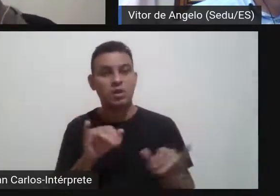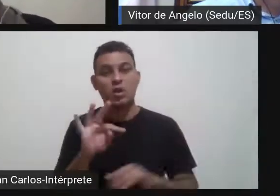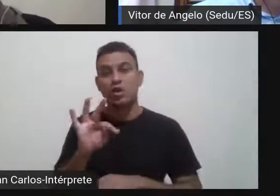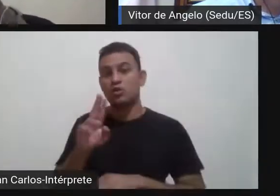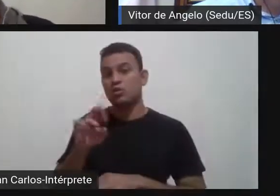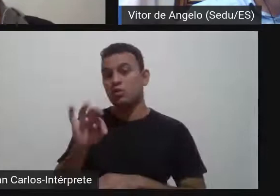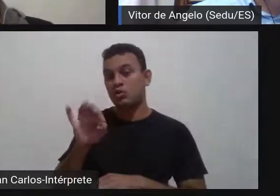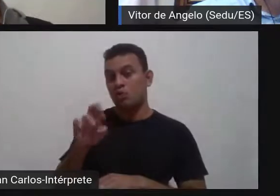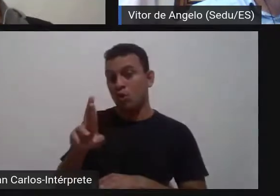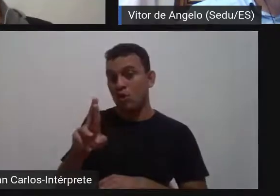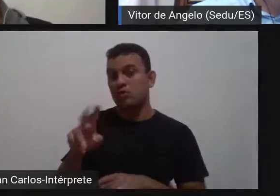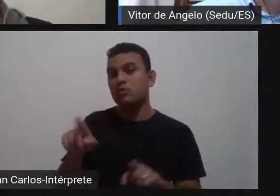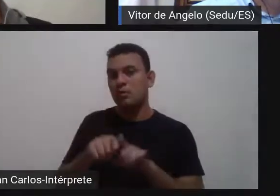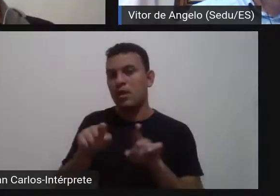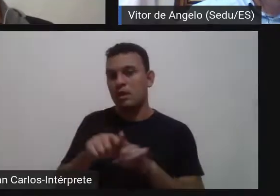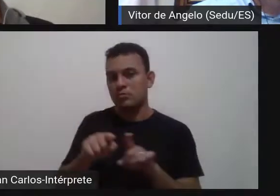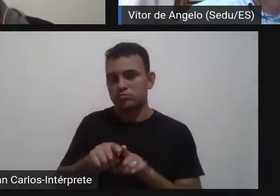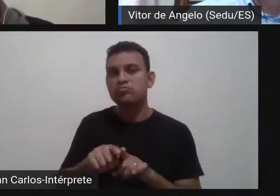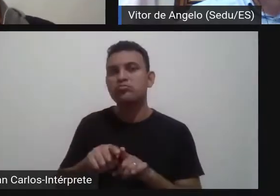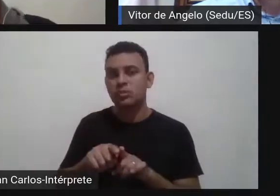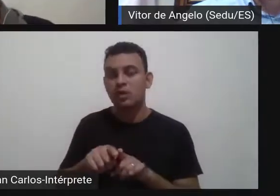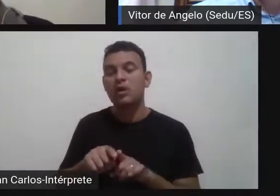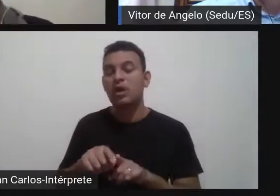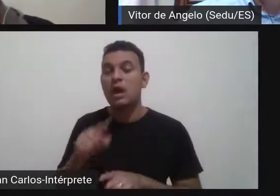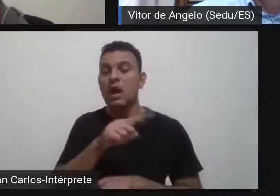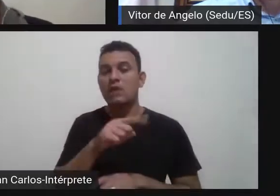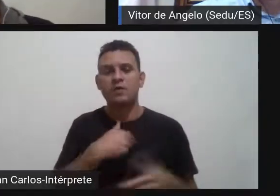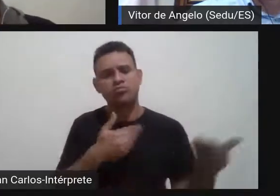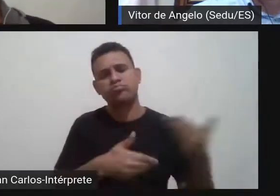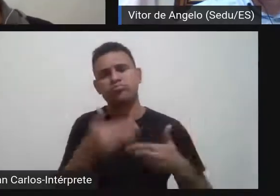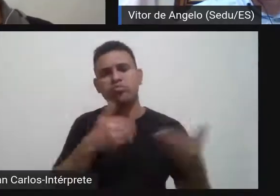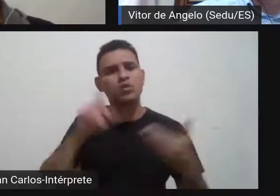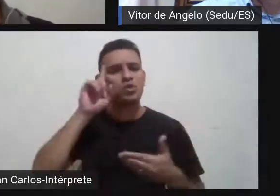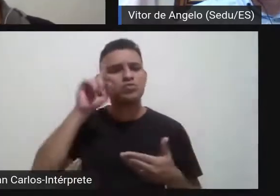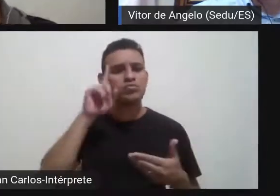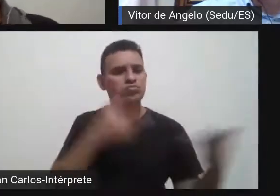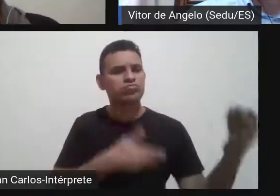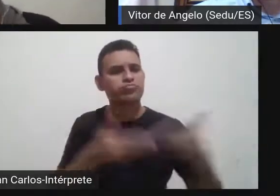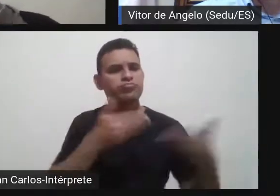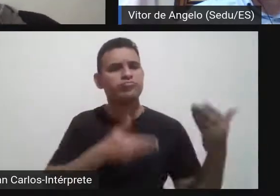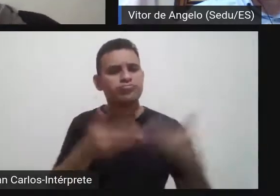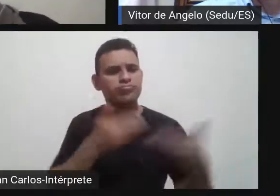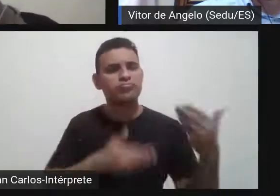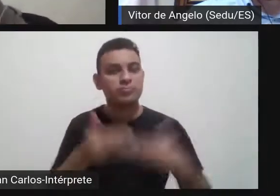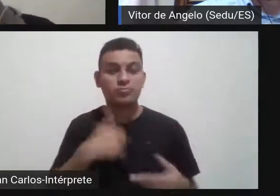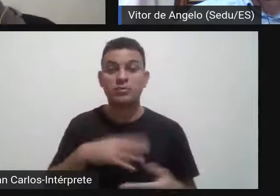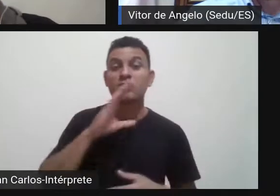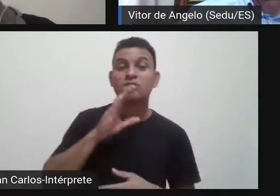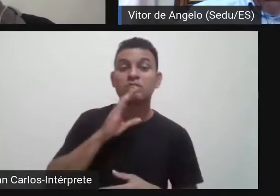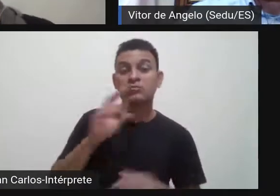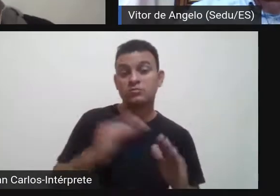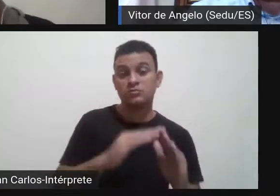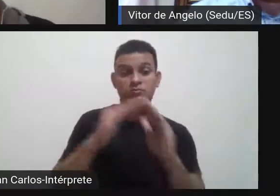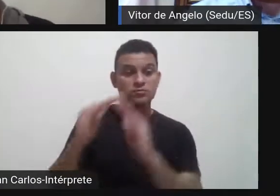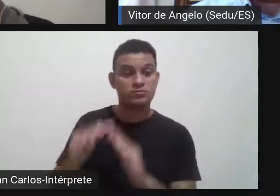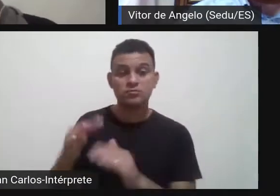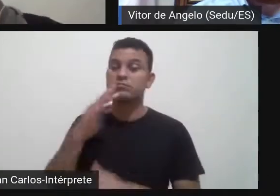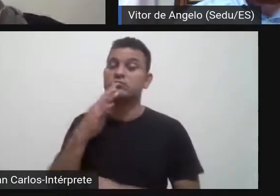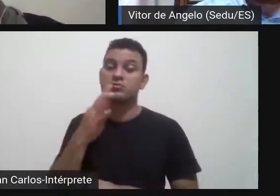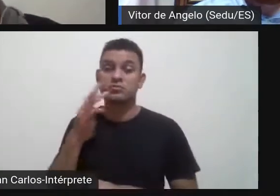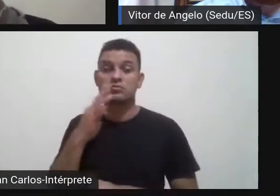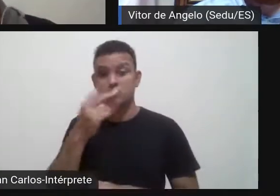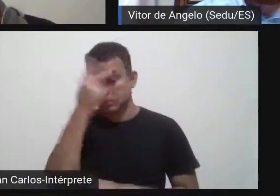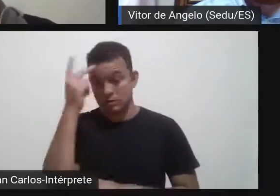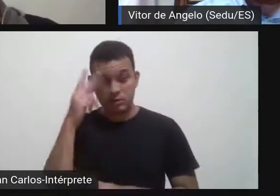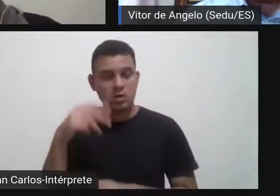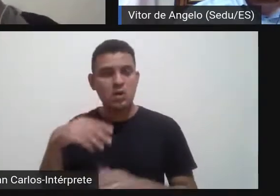vai fazendo isso, porque o tutor vai tendo diariamente esse acolhimento, né? Conhece um vizinho, conhece alguém que mora